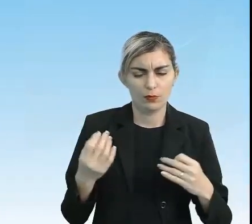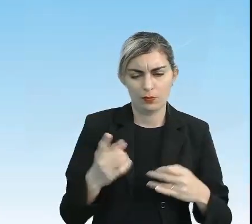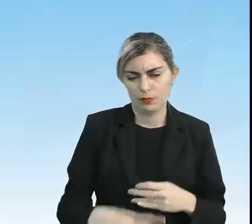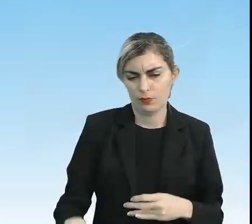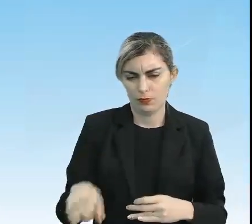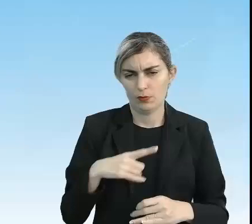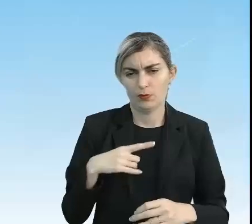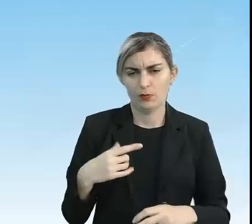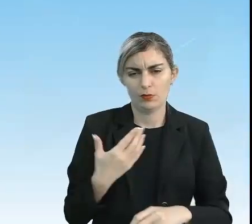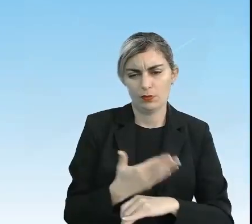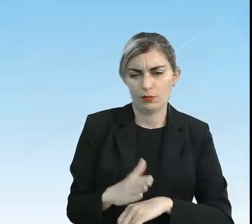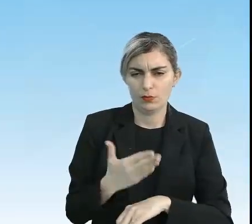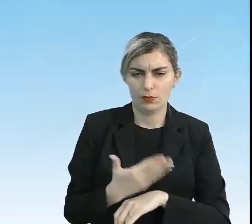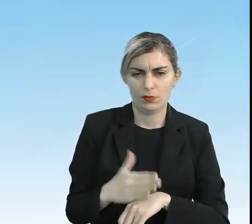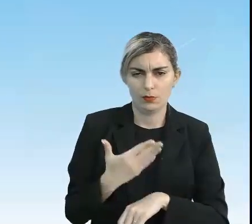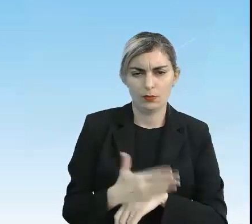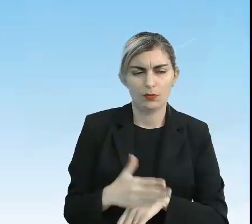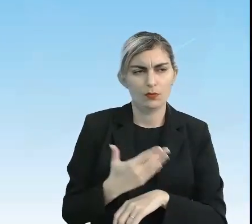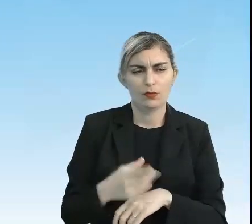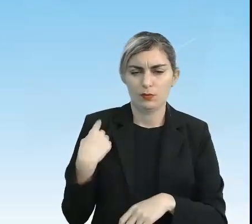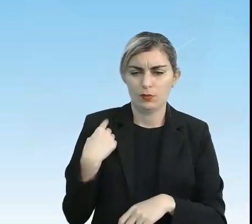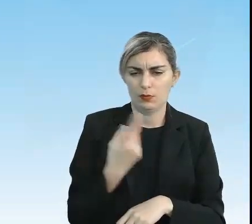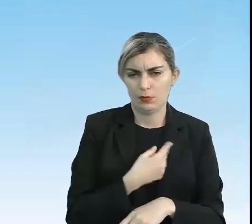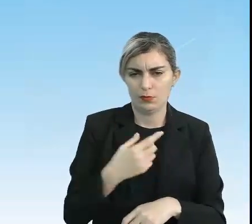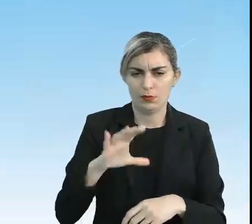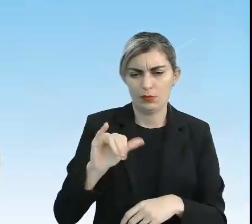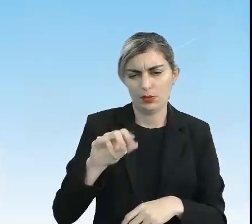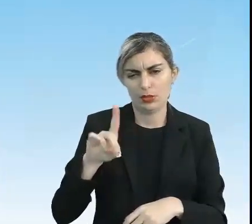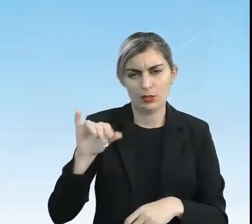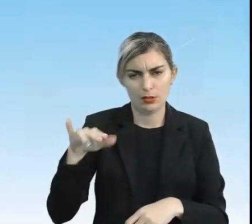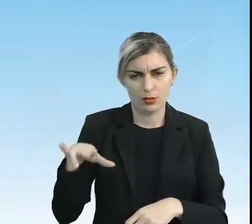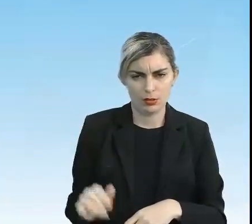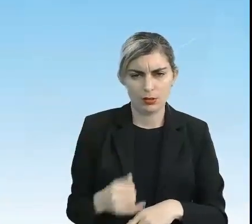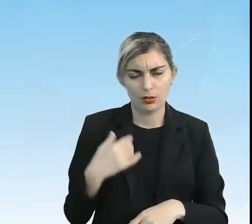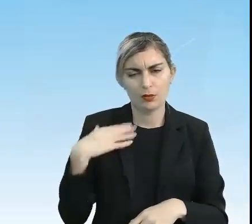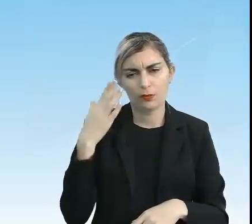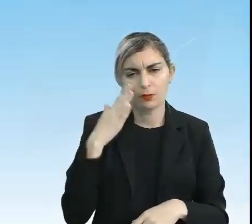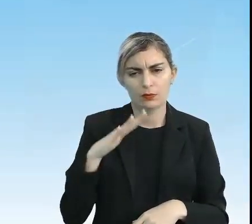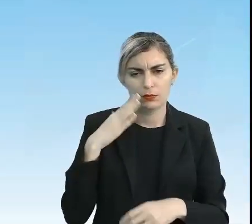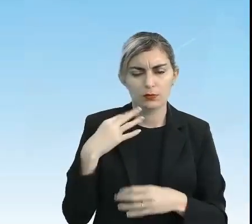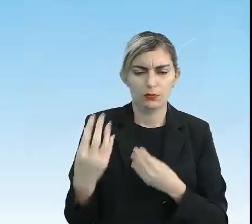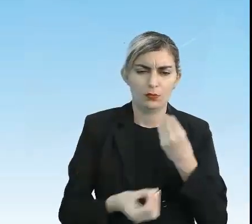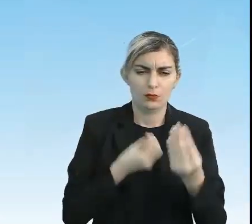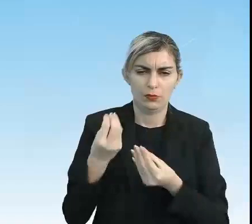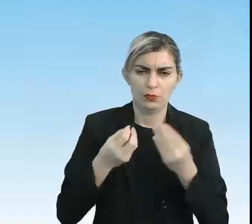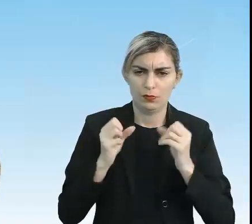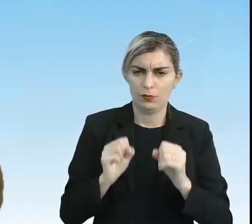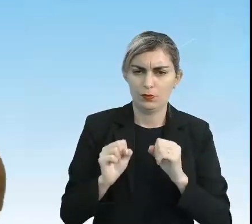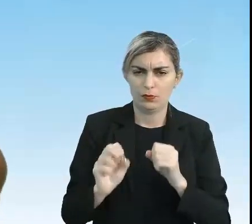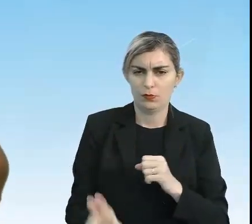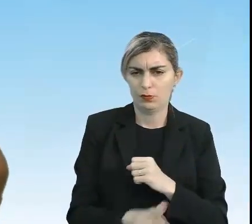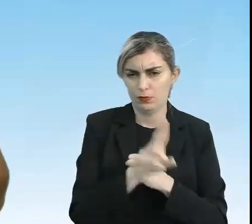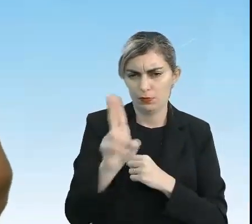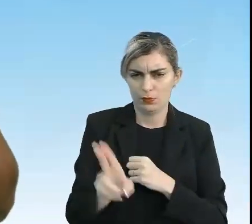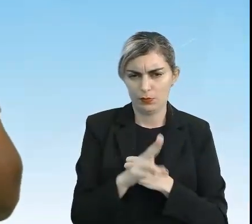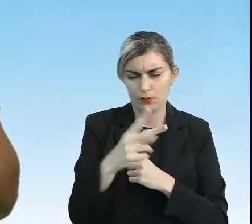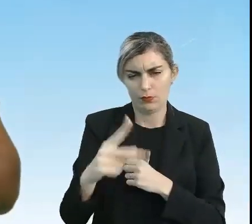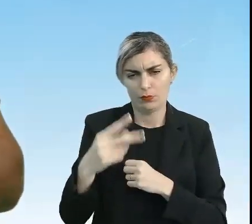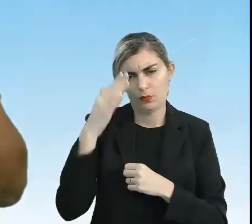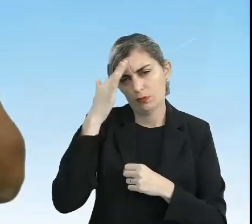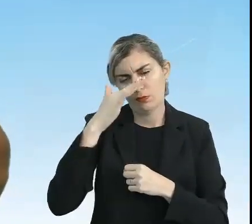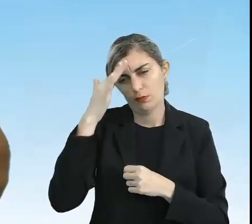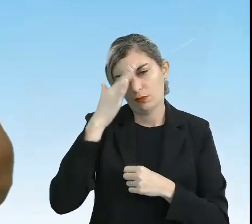possa exercer, né, a nossa cidadania e entender como nós podemos, usando desse